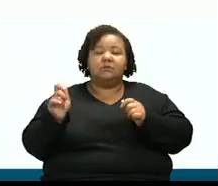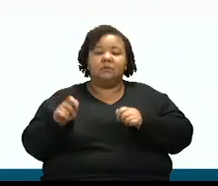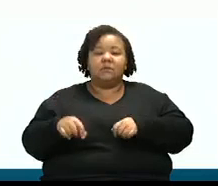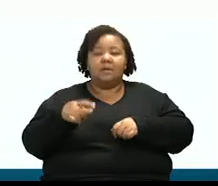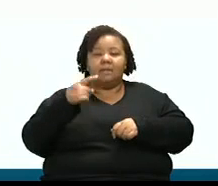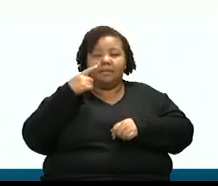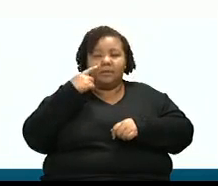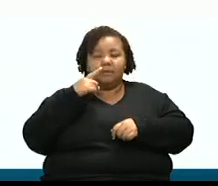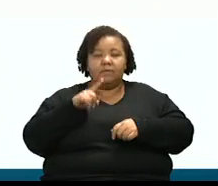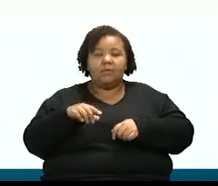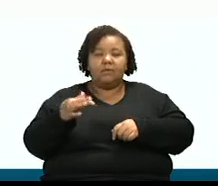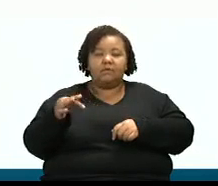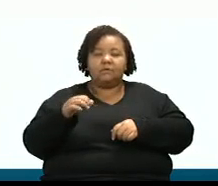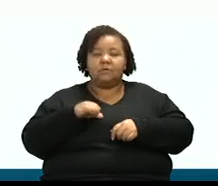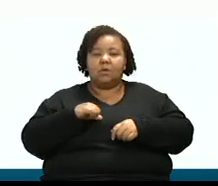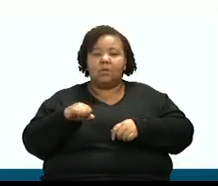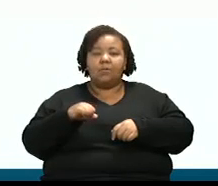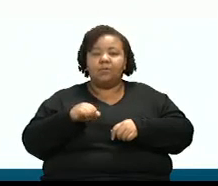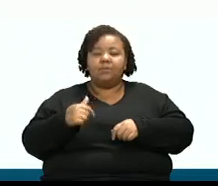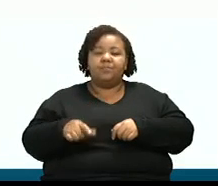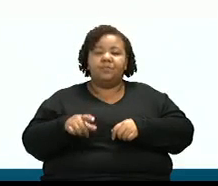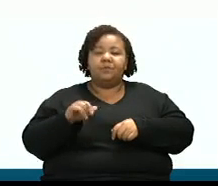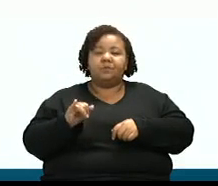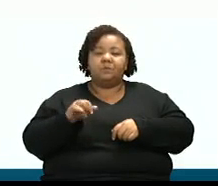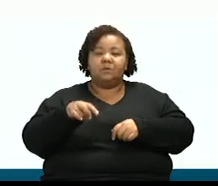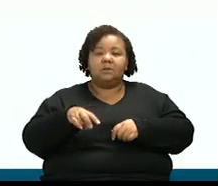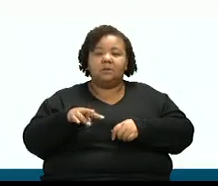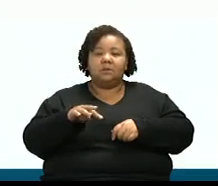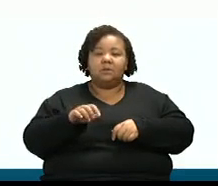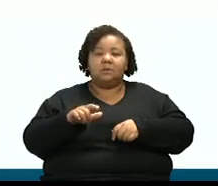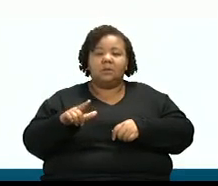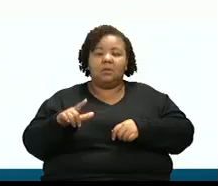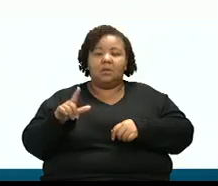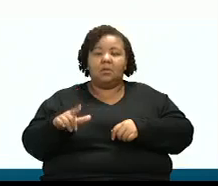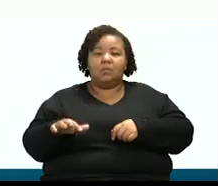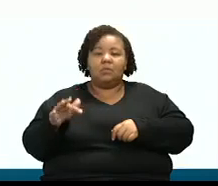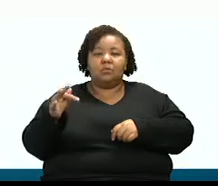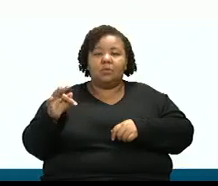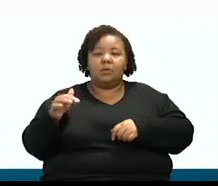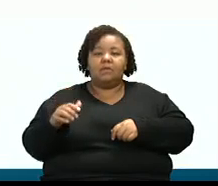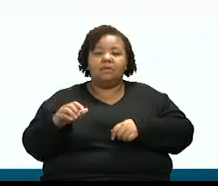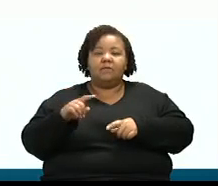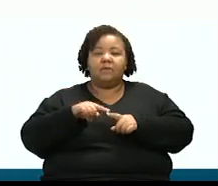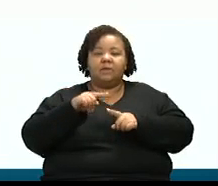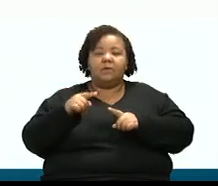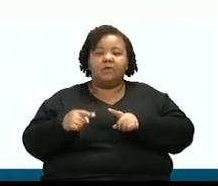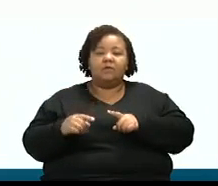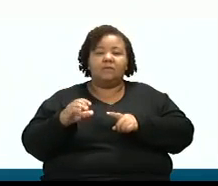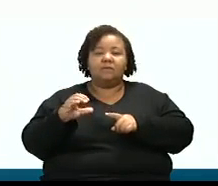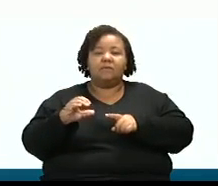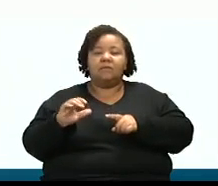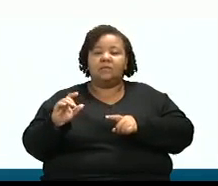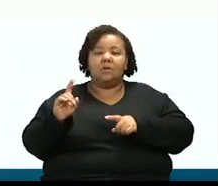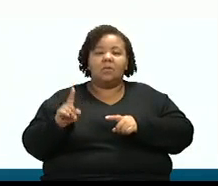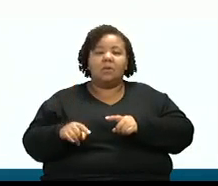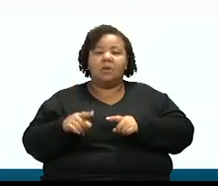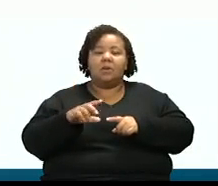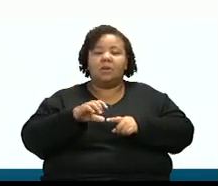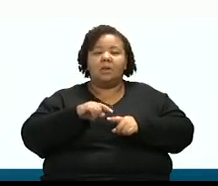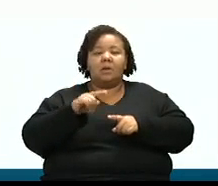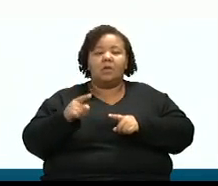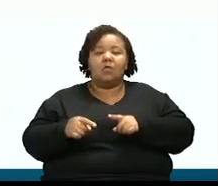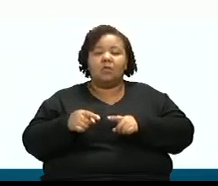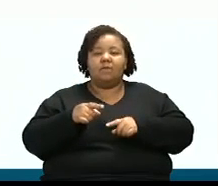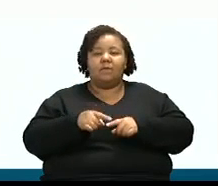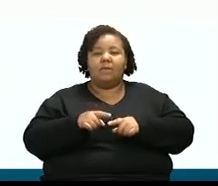potencial, eu sei que a integral de linha do campo f sobre a curva C não depende da curva propriamente